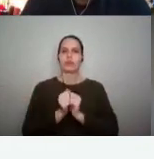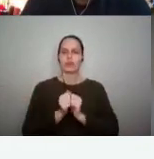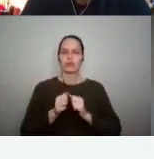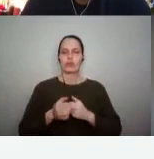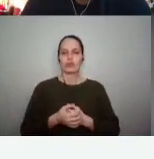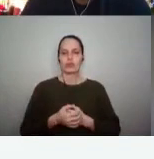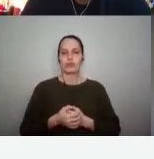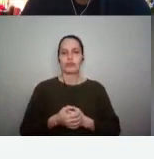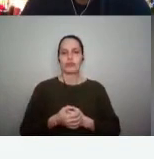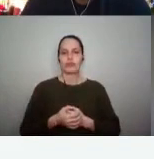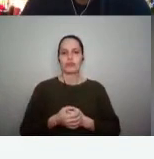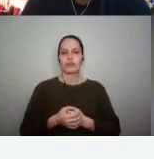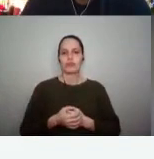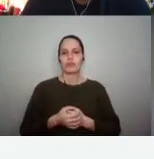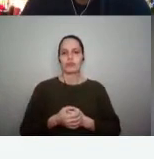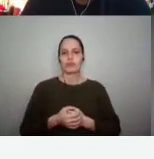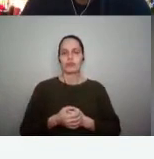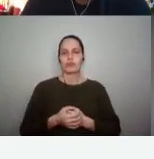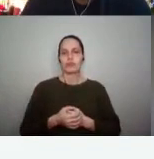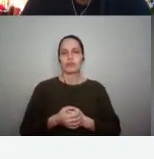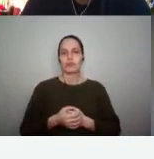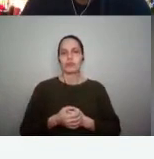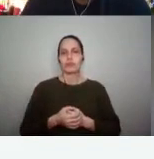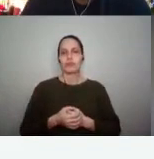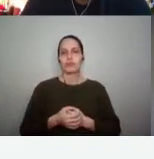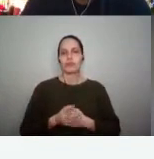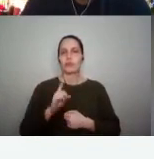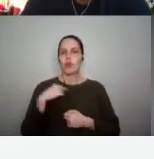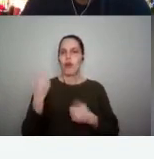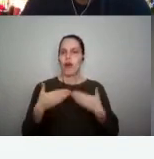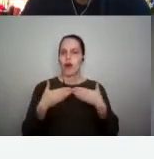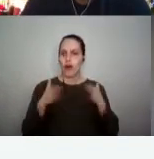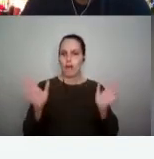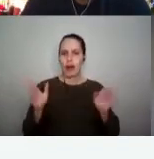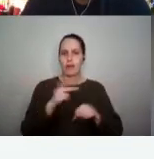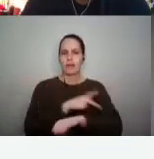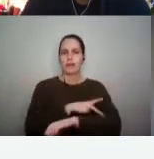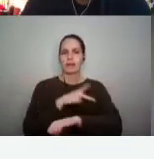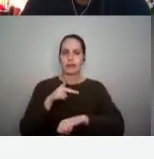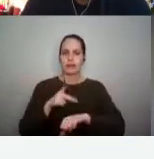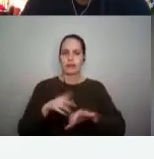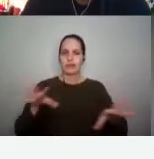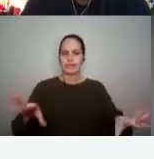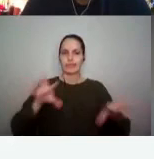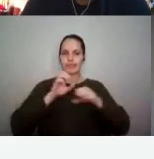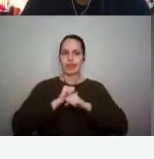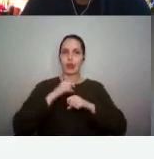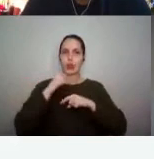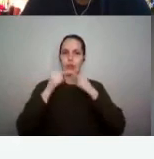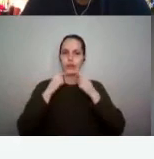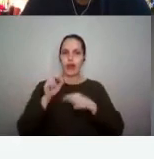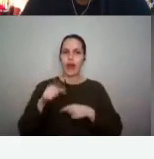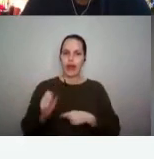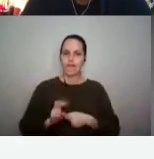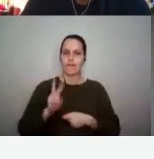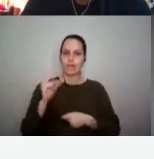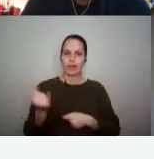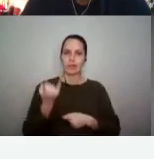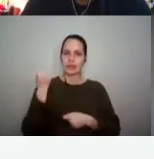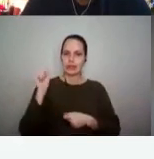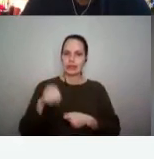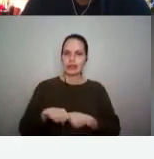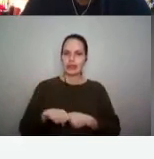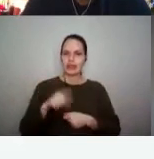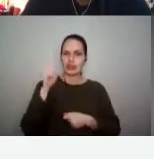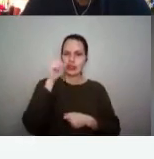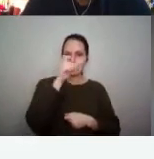Se nós estamos dispostos a uma pedagogia que incorpore a dúvida como um valor, isso é bem complicado para nós professores que fomos formados